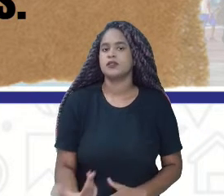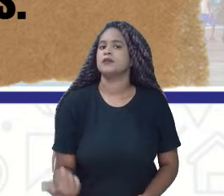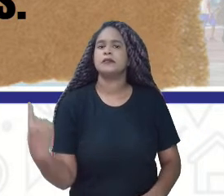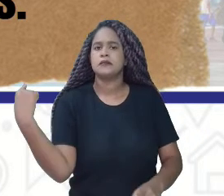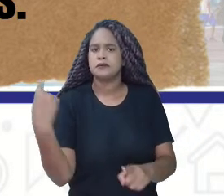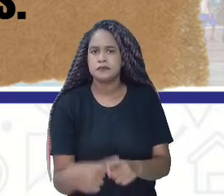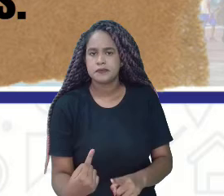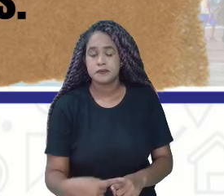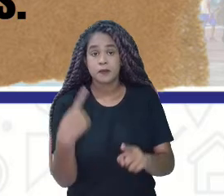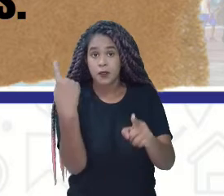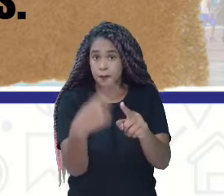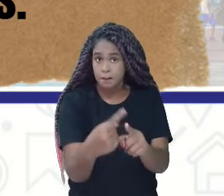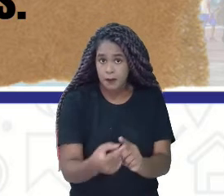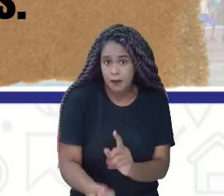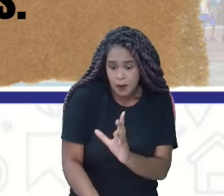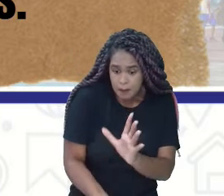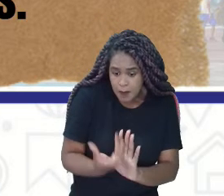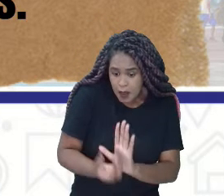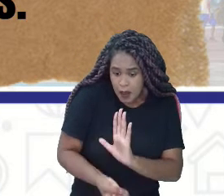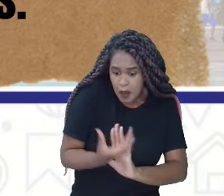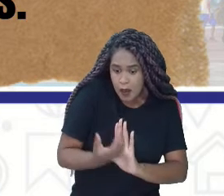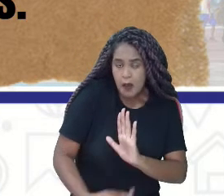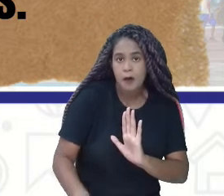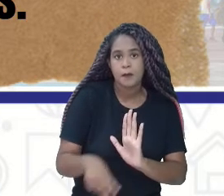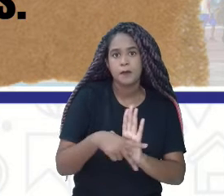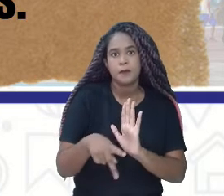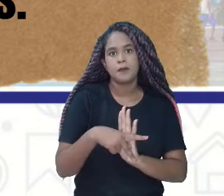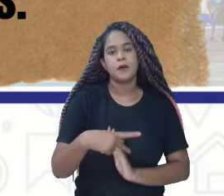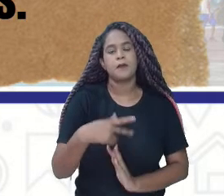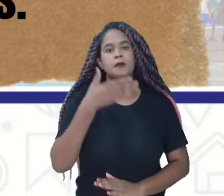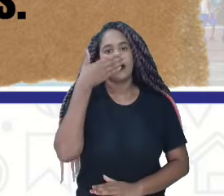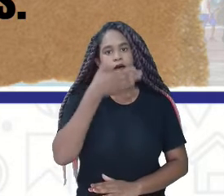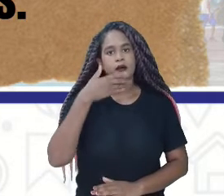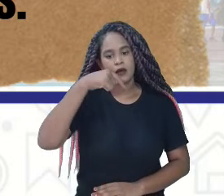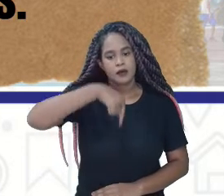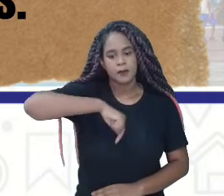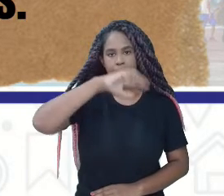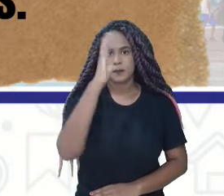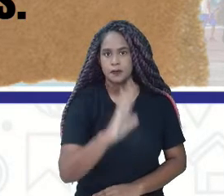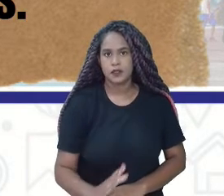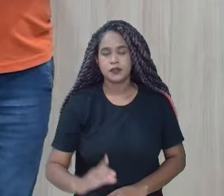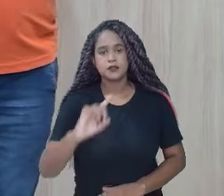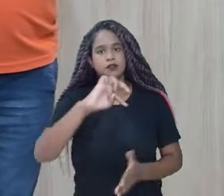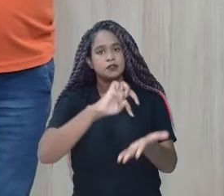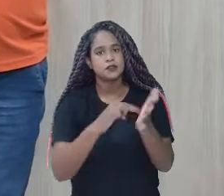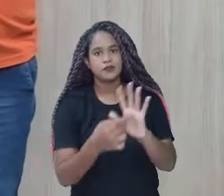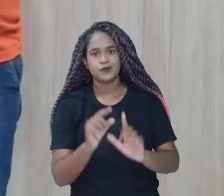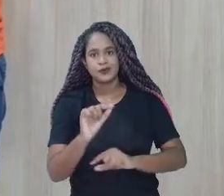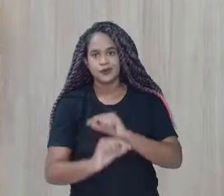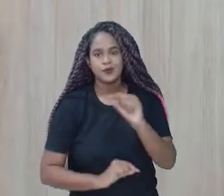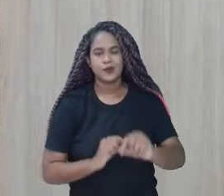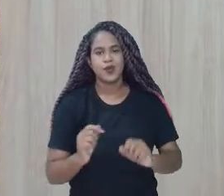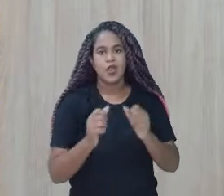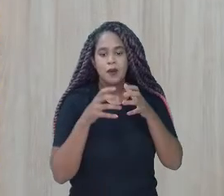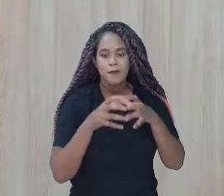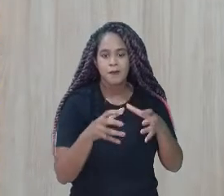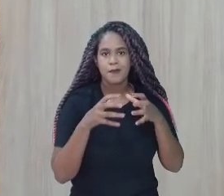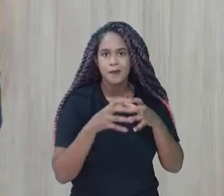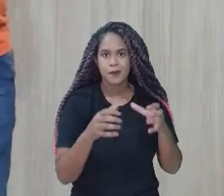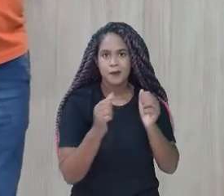a gente fala de produção do açúcar no Brasil, a gente está falando de uma parceria que existia